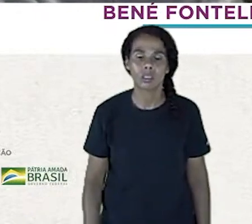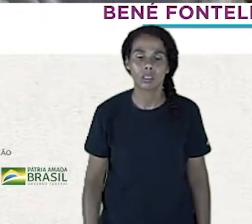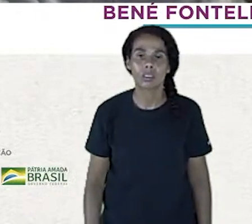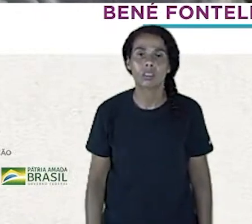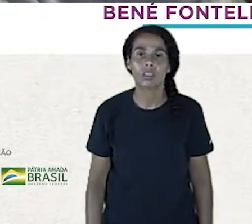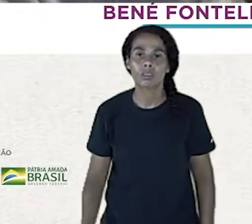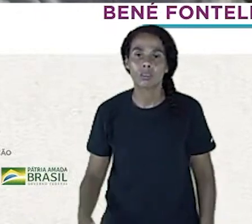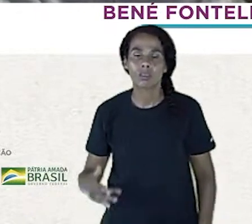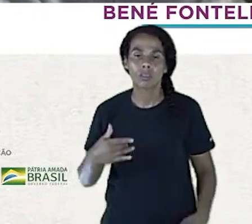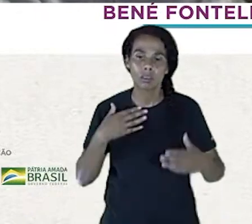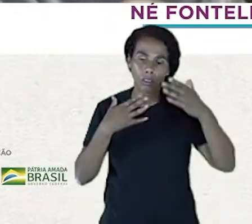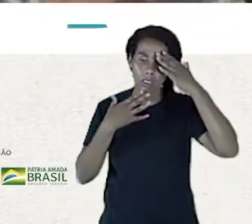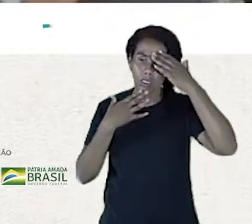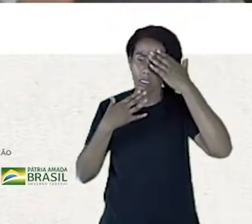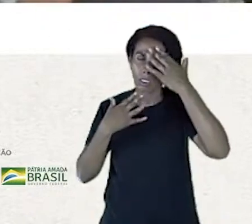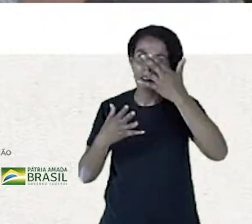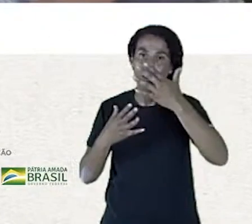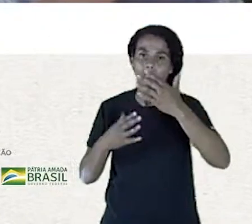muito a ela,